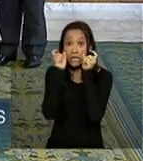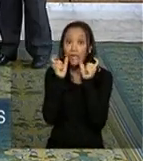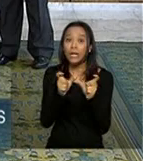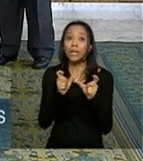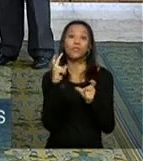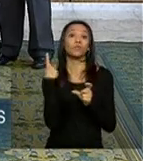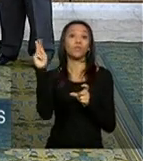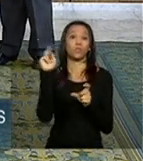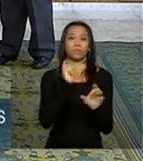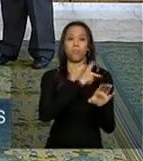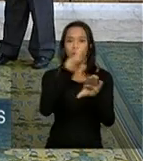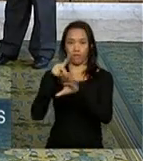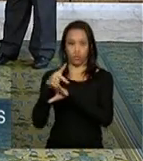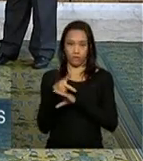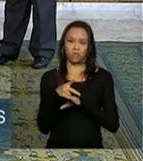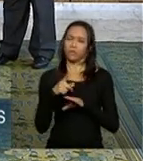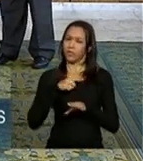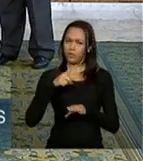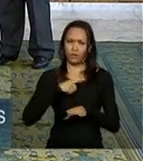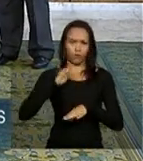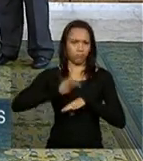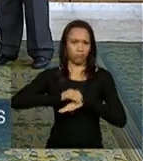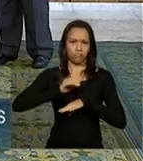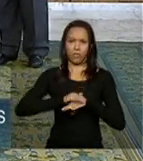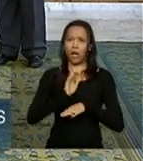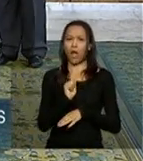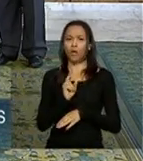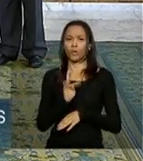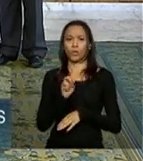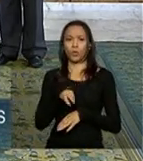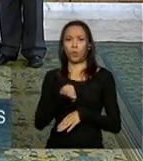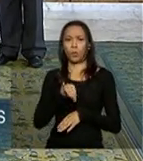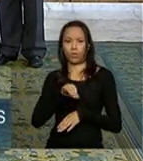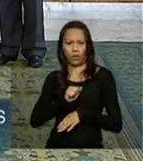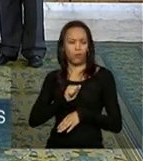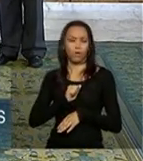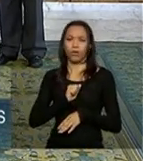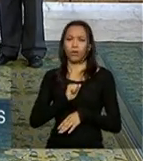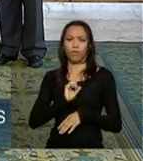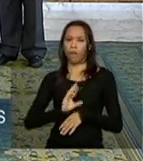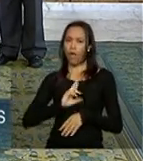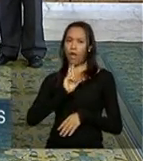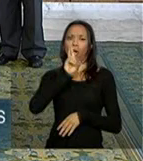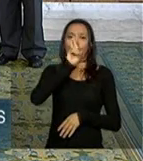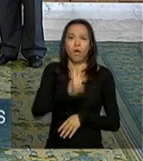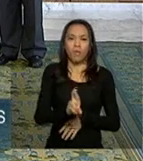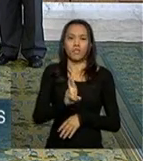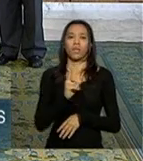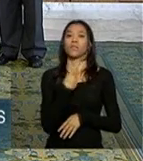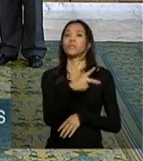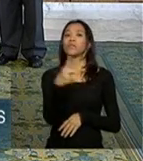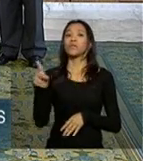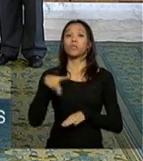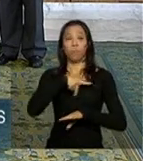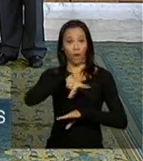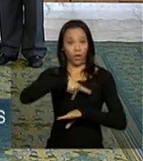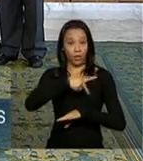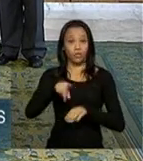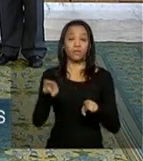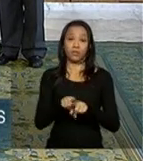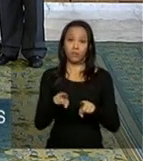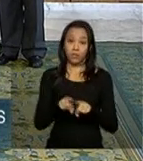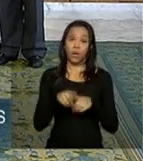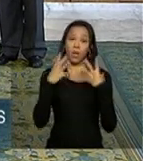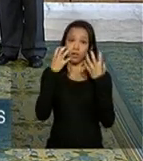países e eles detêm plenos poderes para representar o seu país e, em geral, celebrar também